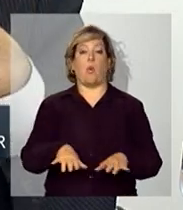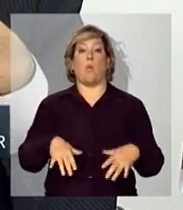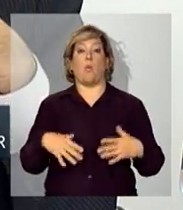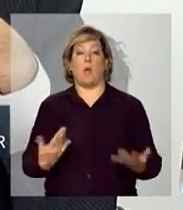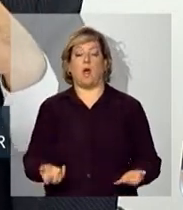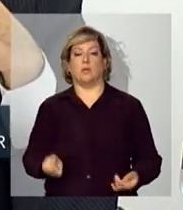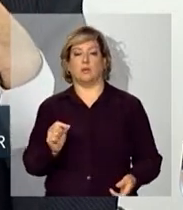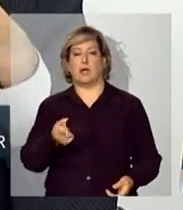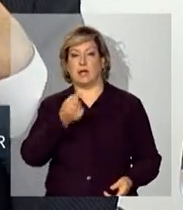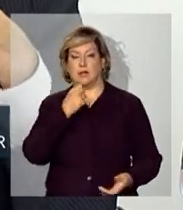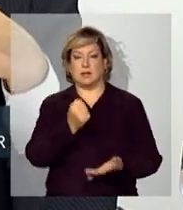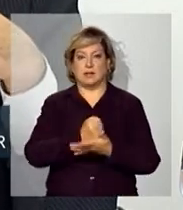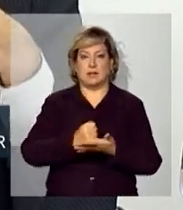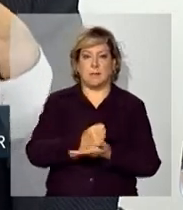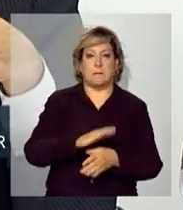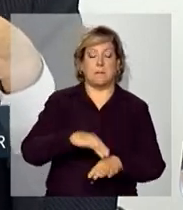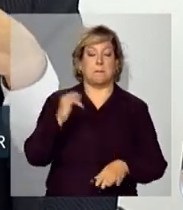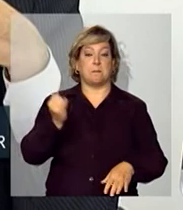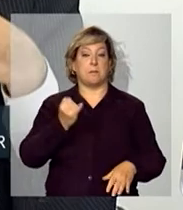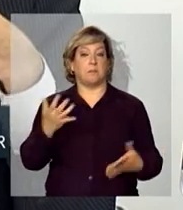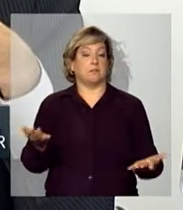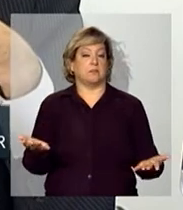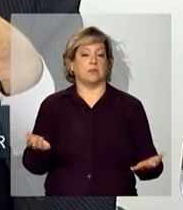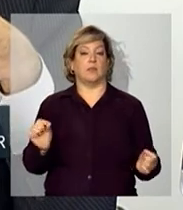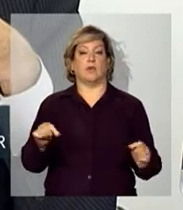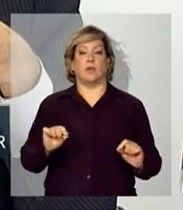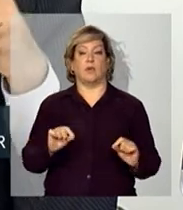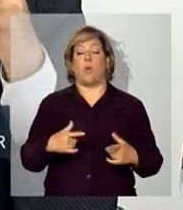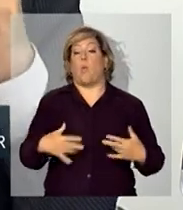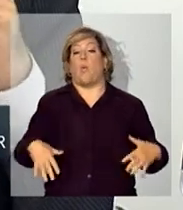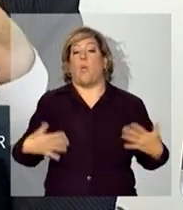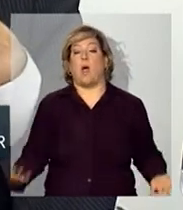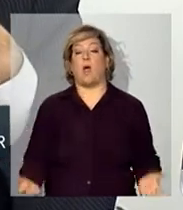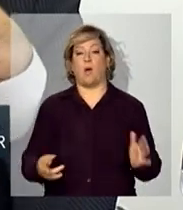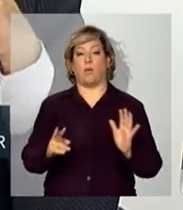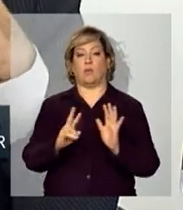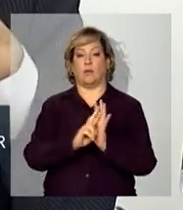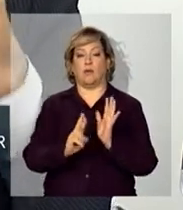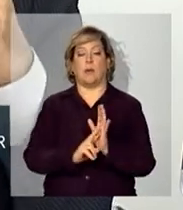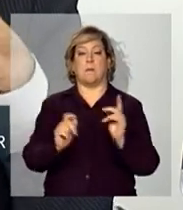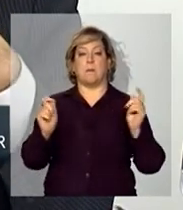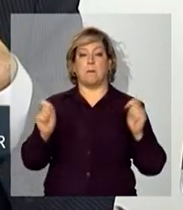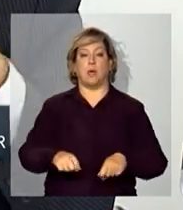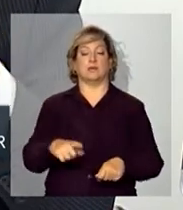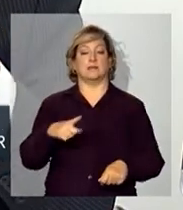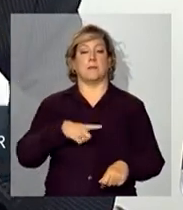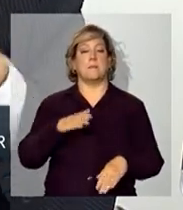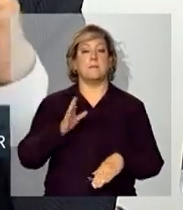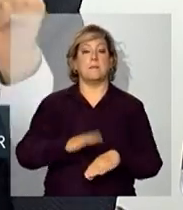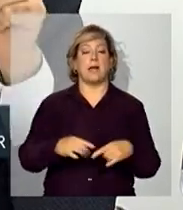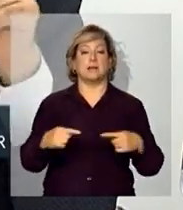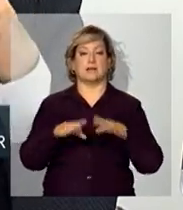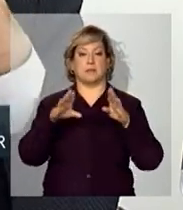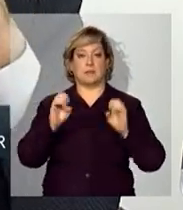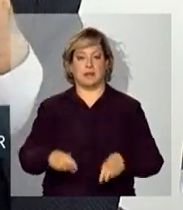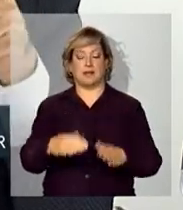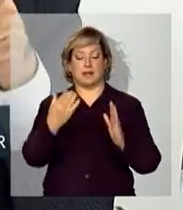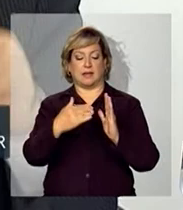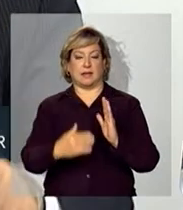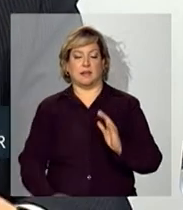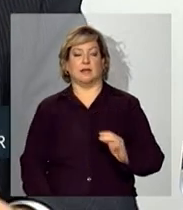mais importantes quais são de fato aquelas medidas que possam ter preso na relação